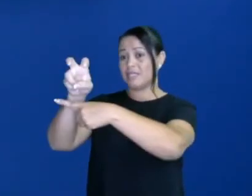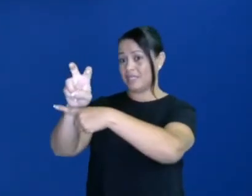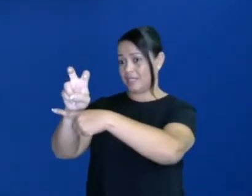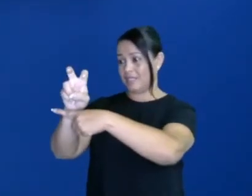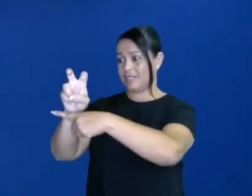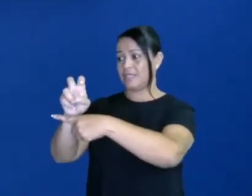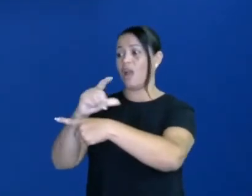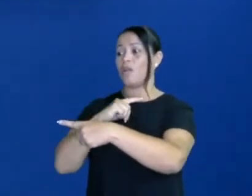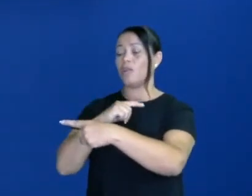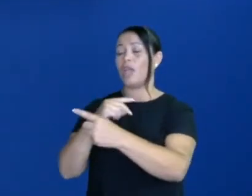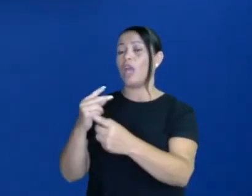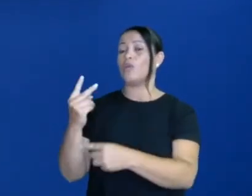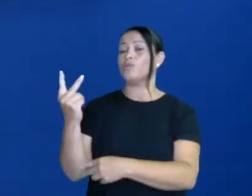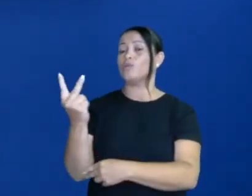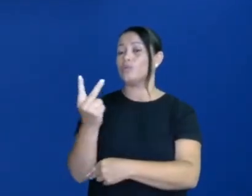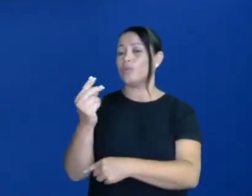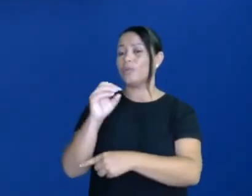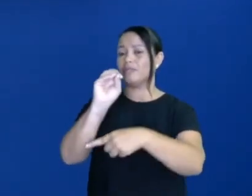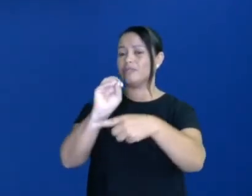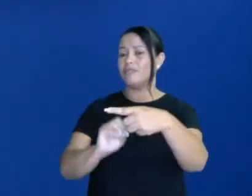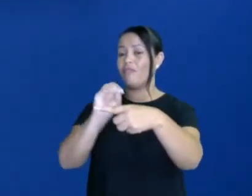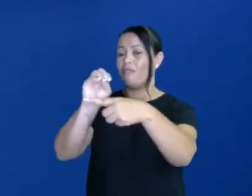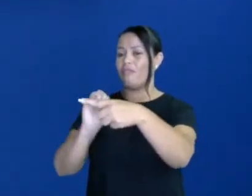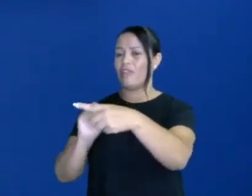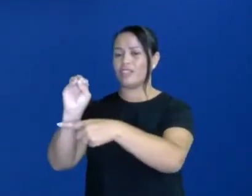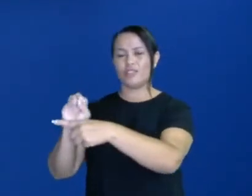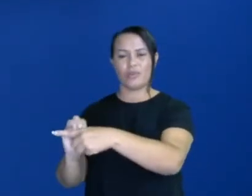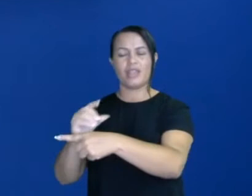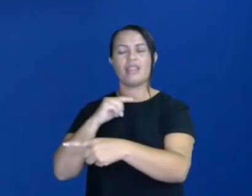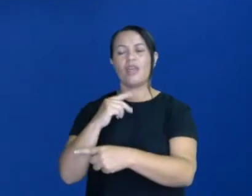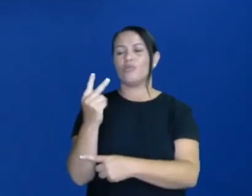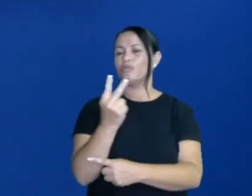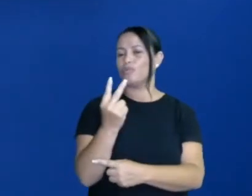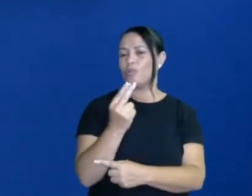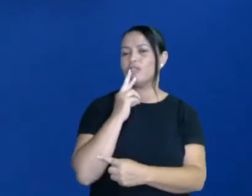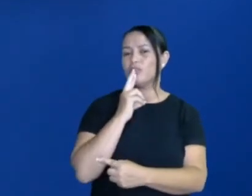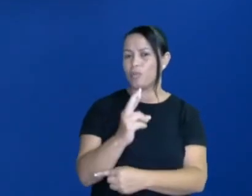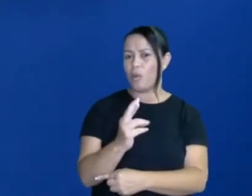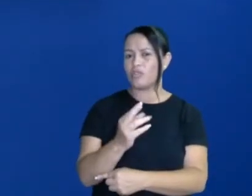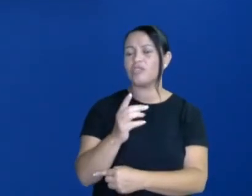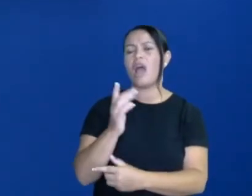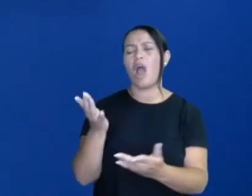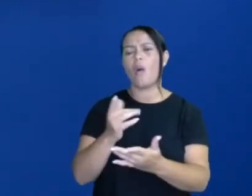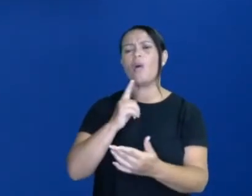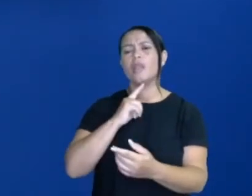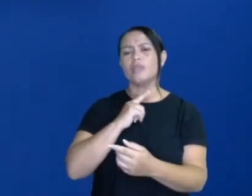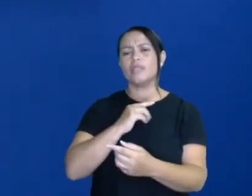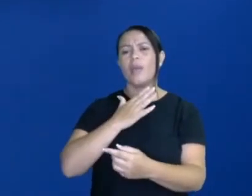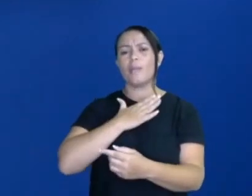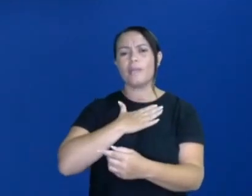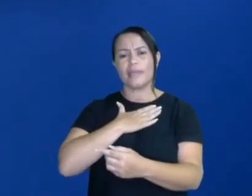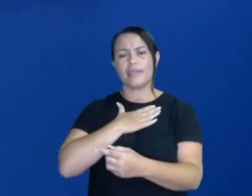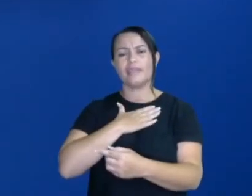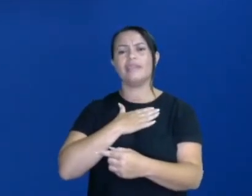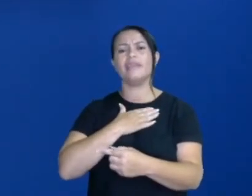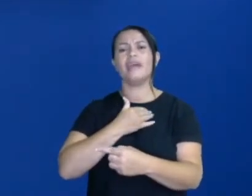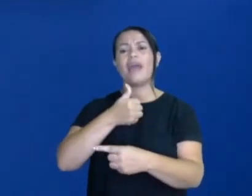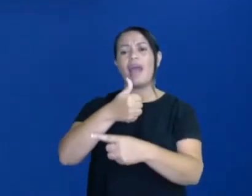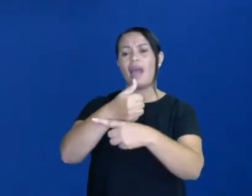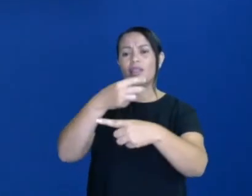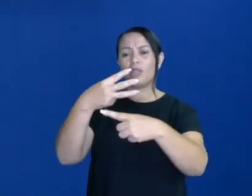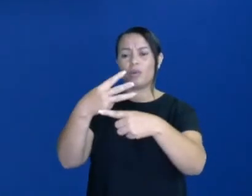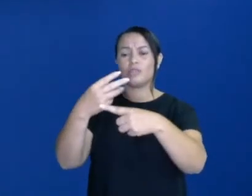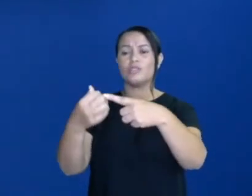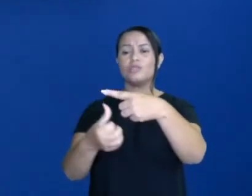tenho duas frações, não é isso? Os dois resultados das minhas frações. Eu agora tenho a minha fração 14 sobre